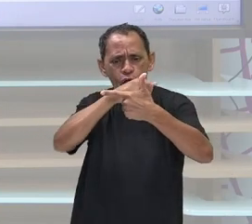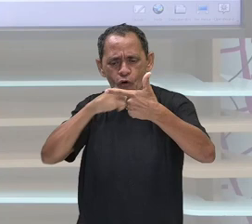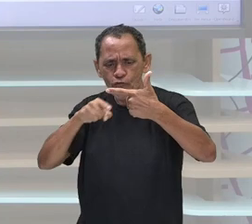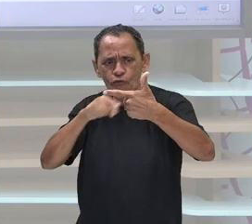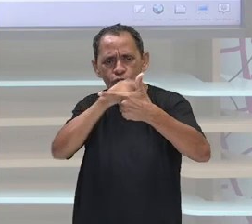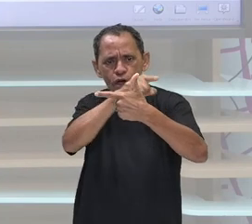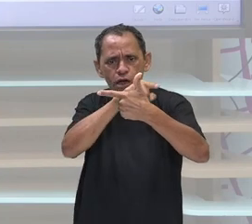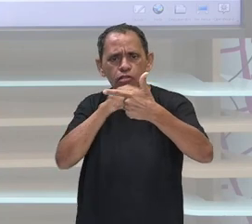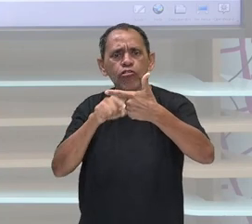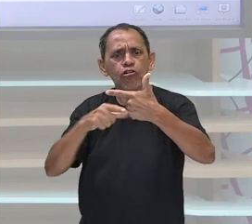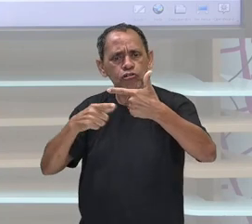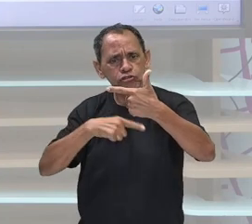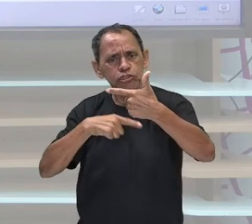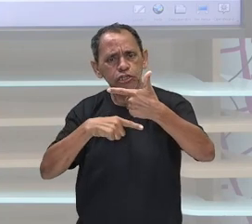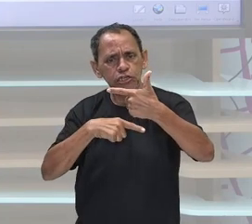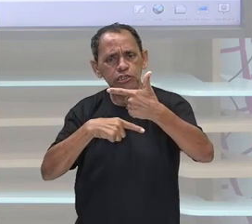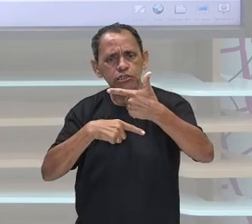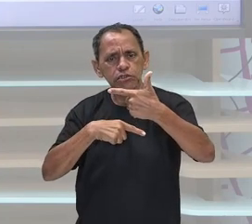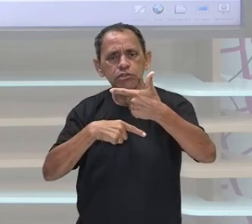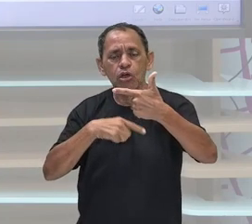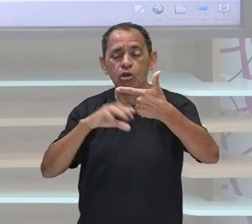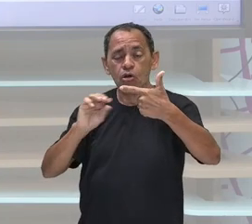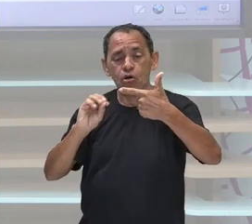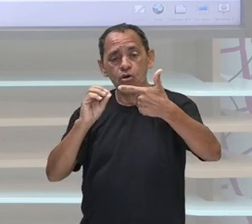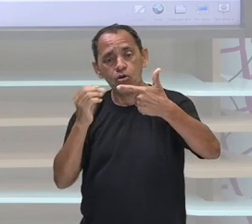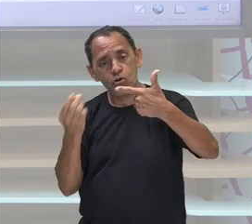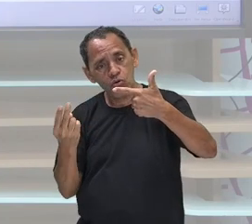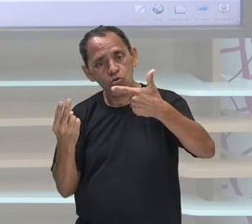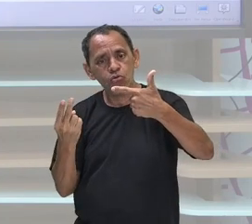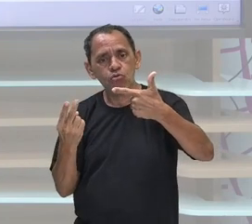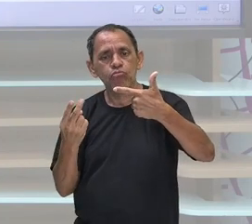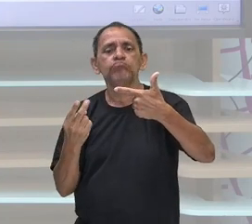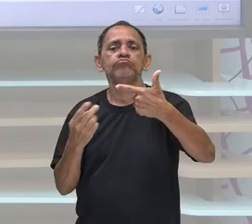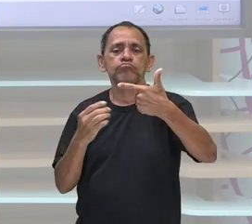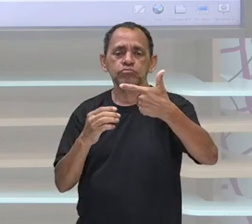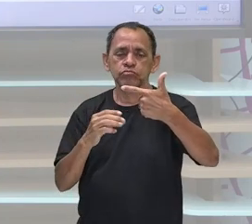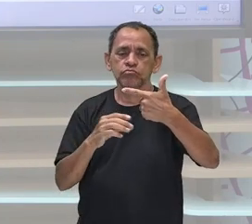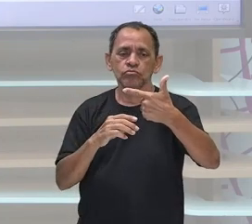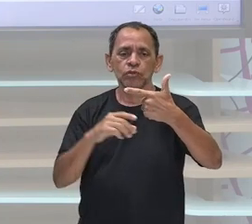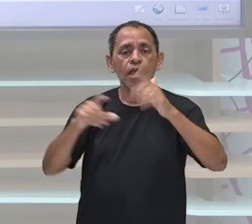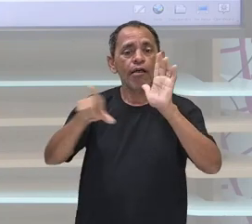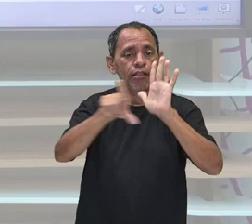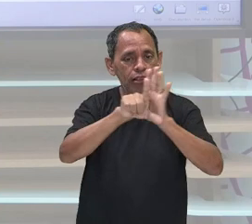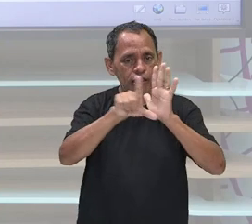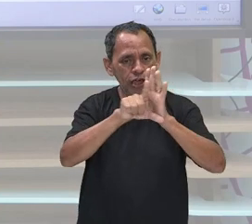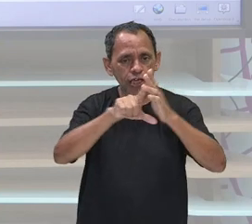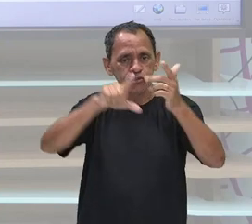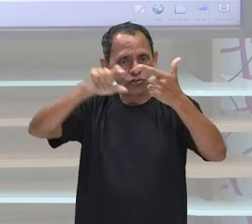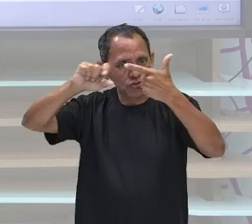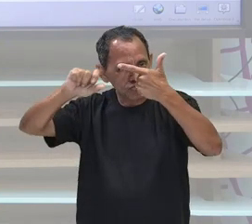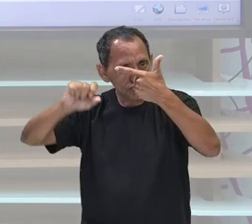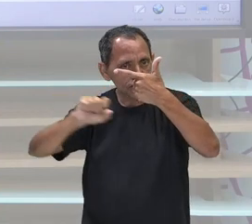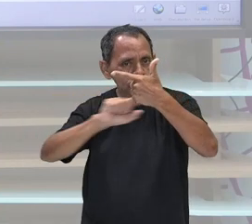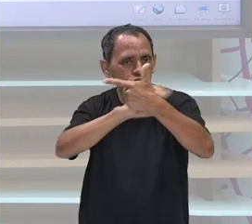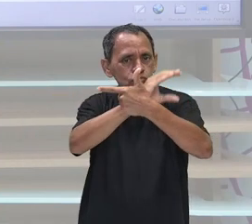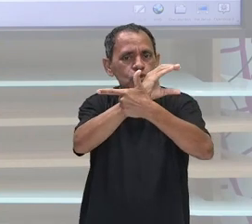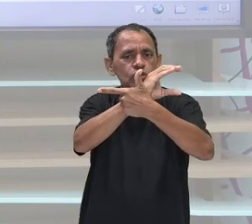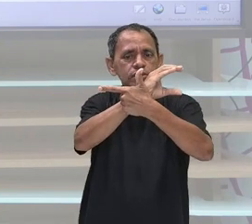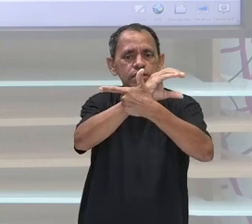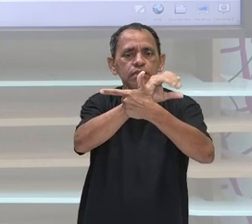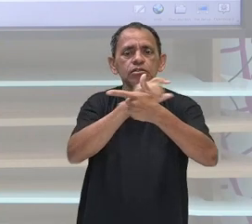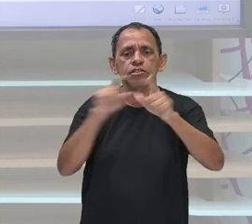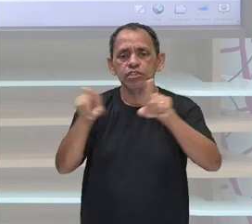opostos ou a gente vai usar a lei dos cossenos quando a gente tem o valor de dois lados e temos o valor do ângulo entre